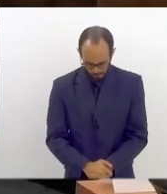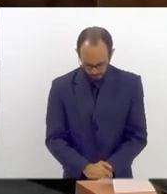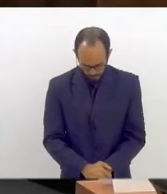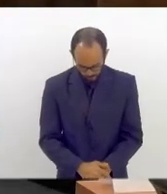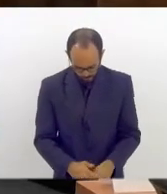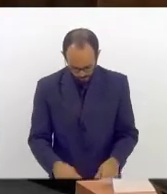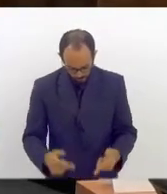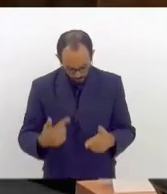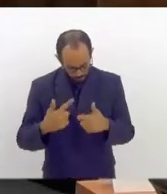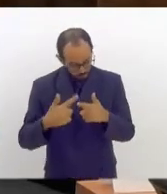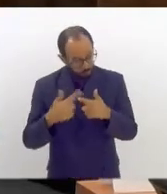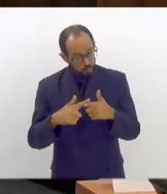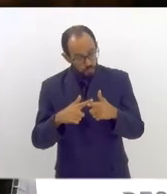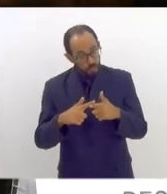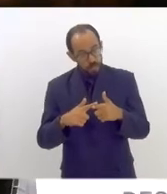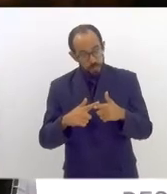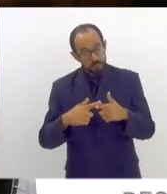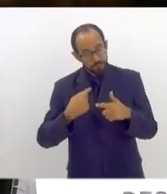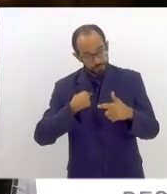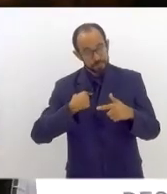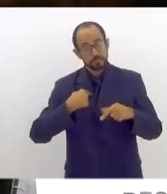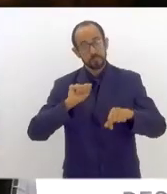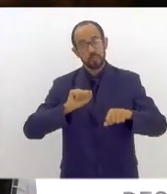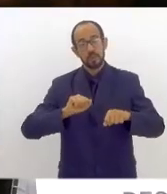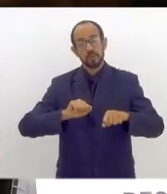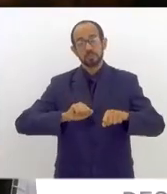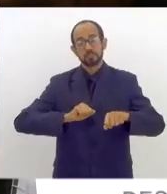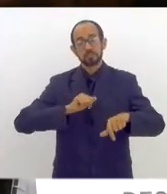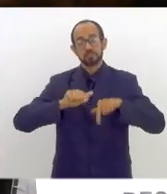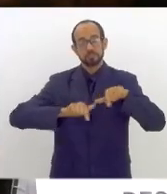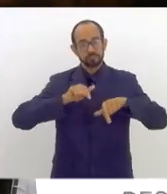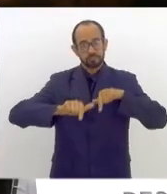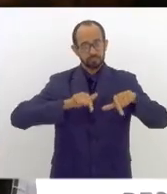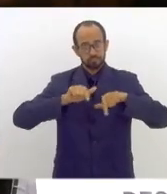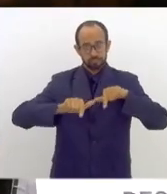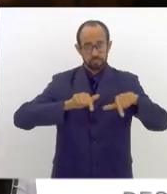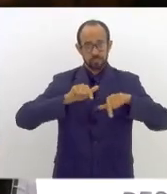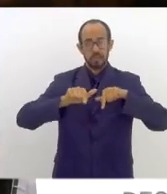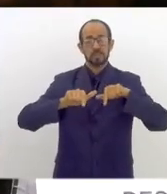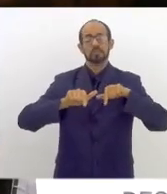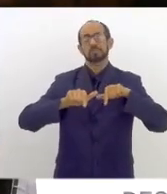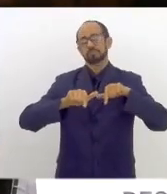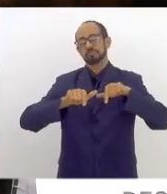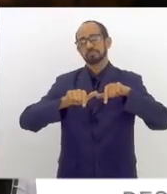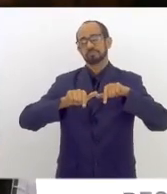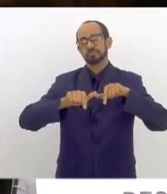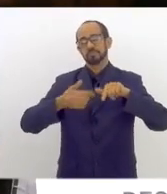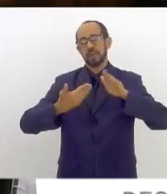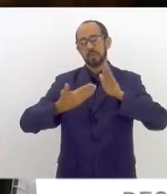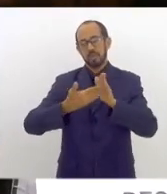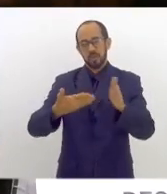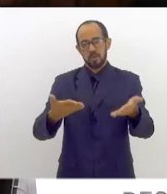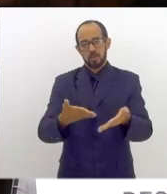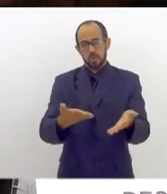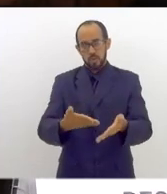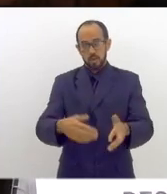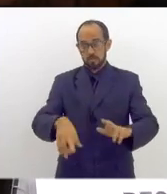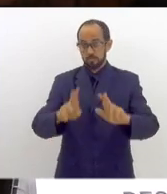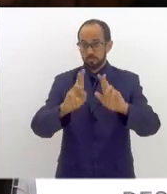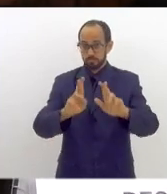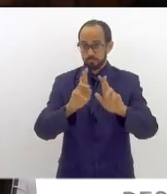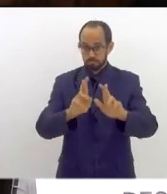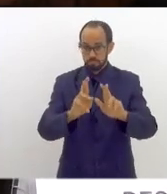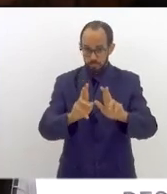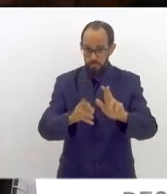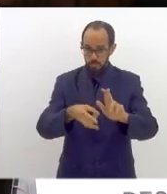porque afinal de contas eu exerci o meu trabalho até aqui espero completar Quando